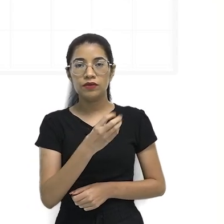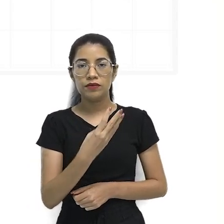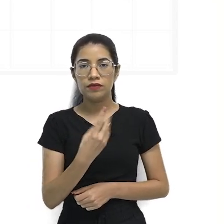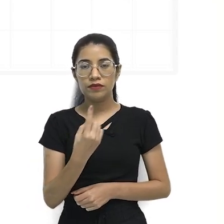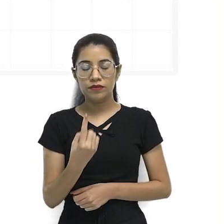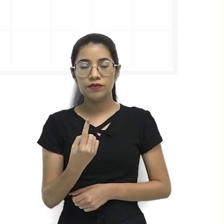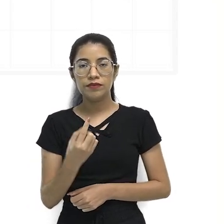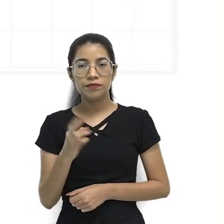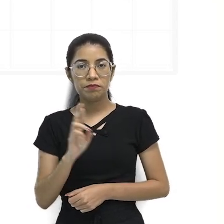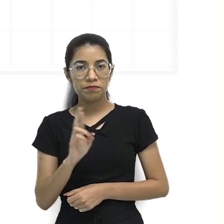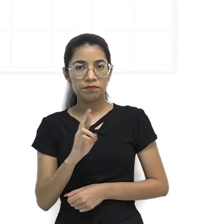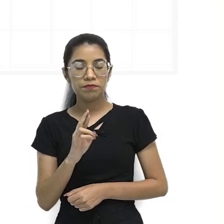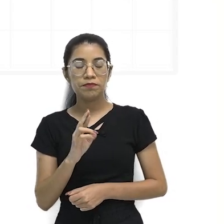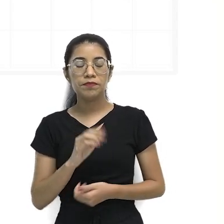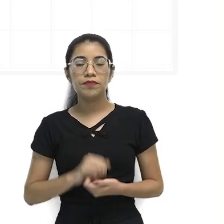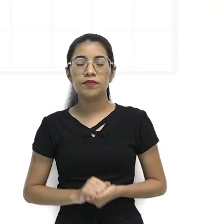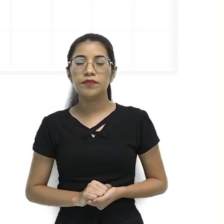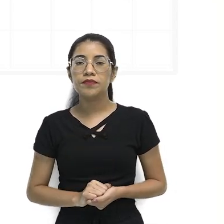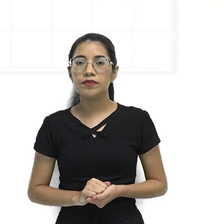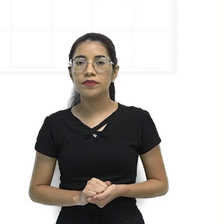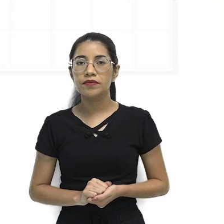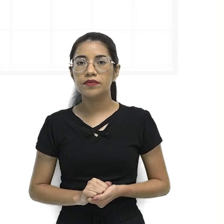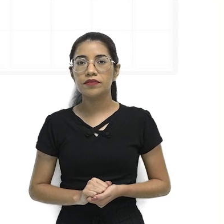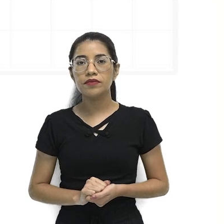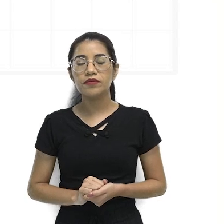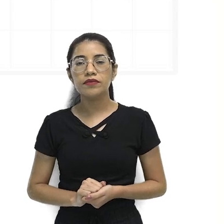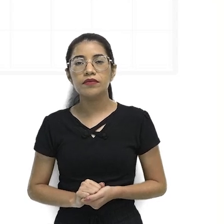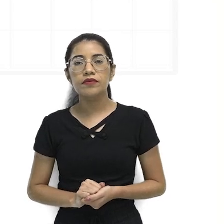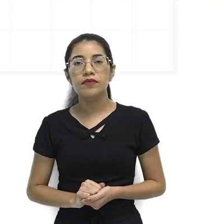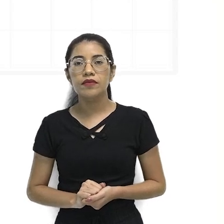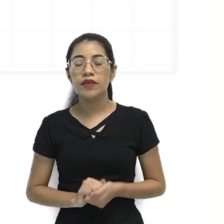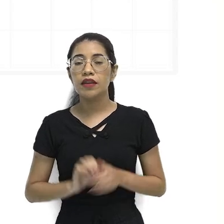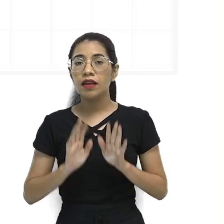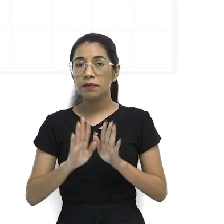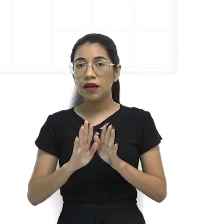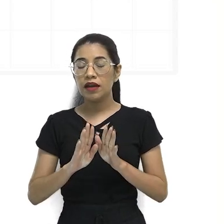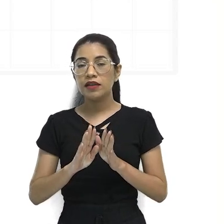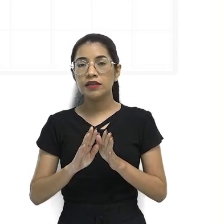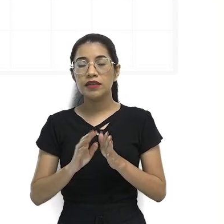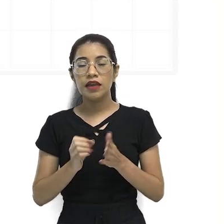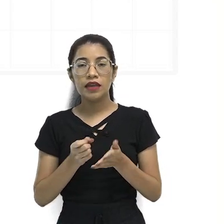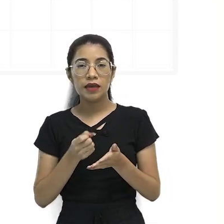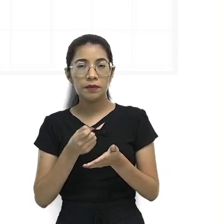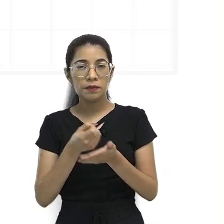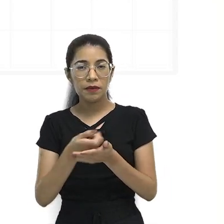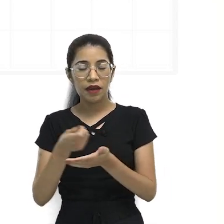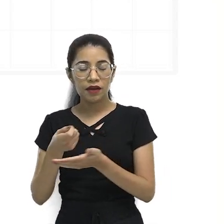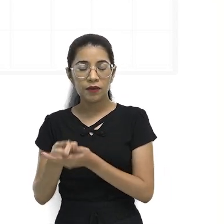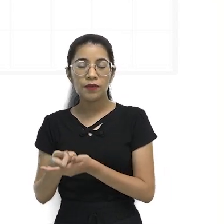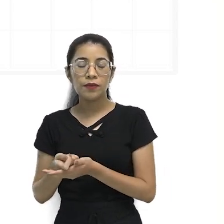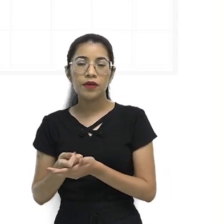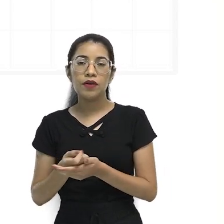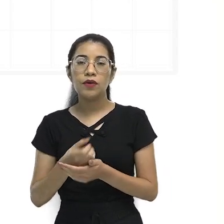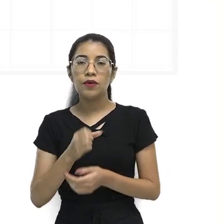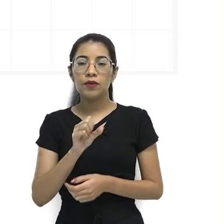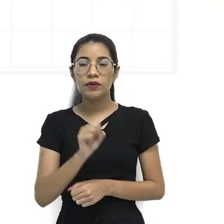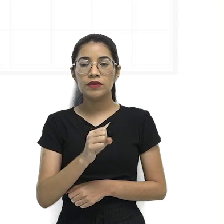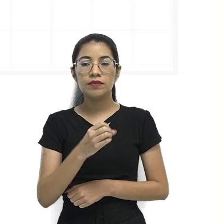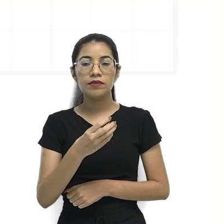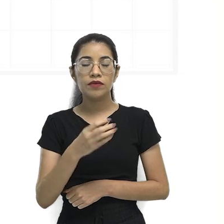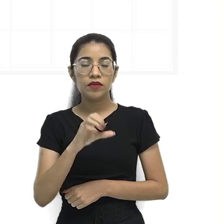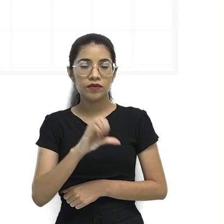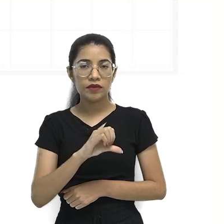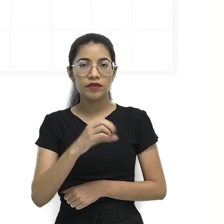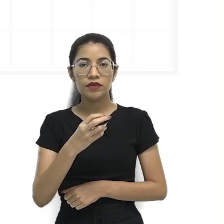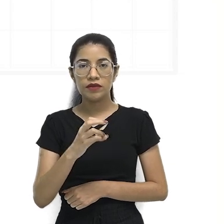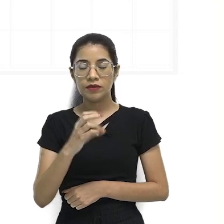R$841, tá? Ele tinha R$841, mas ele gastou 953. Pessoal, o que